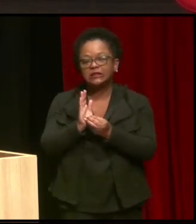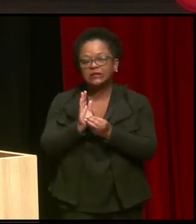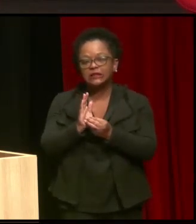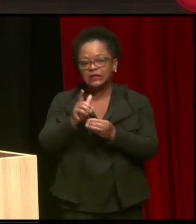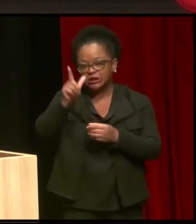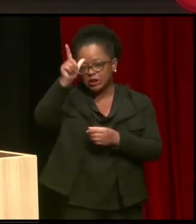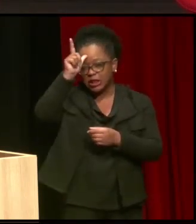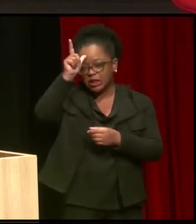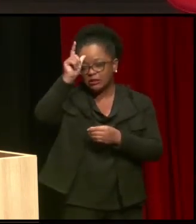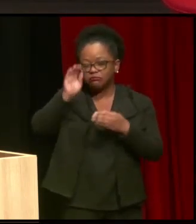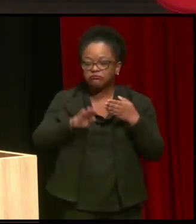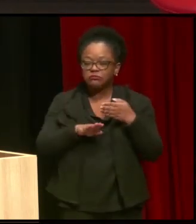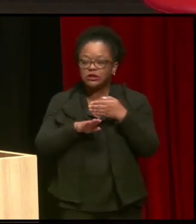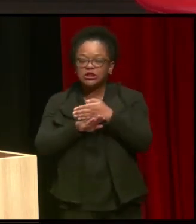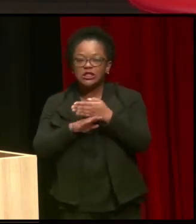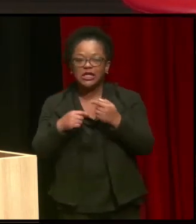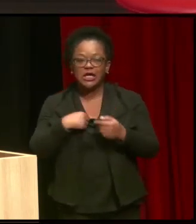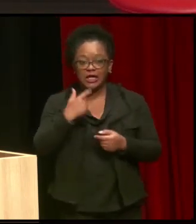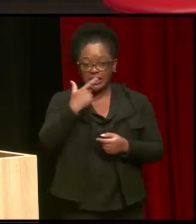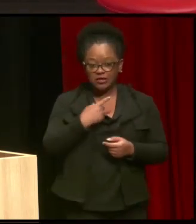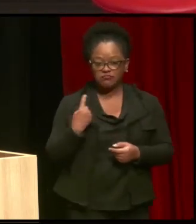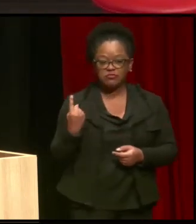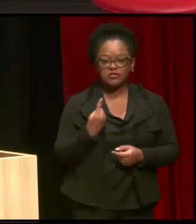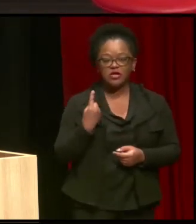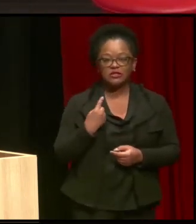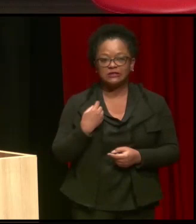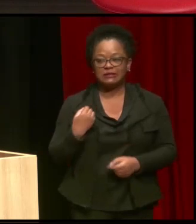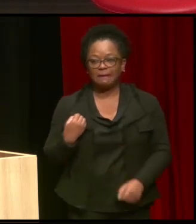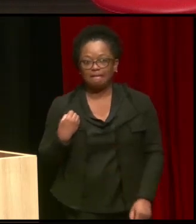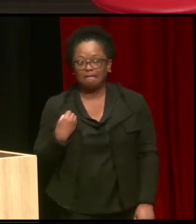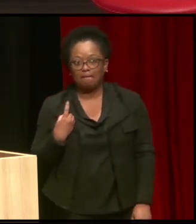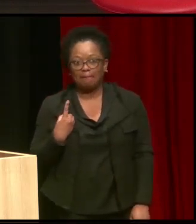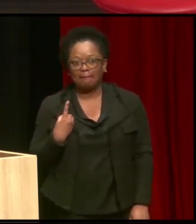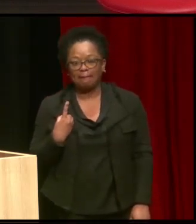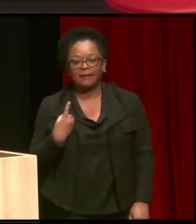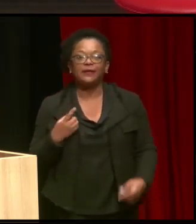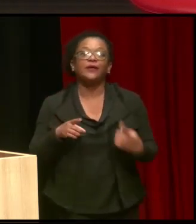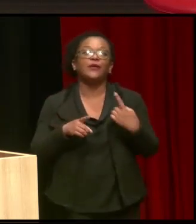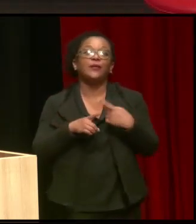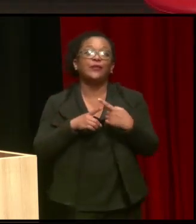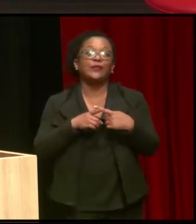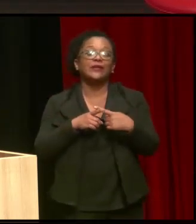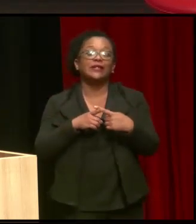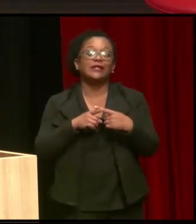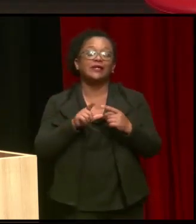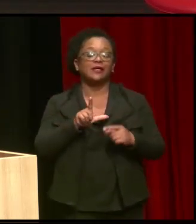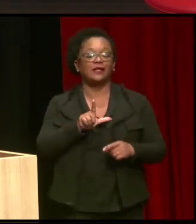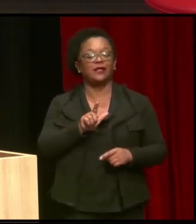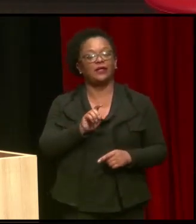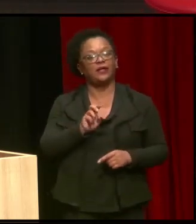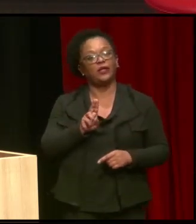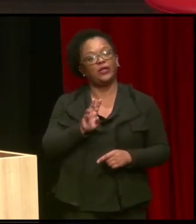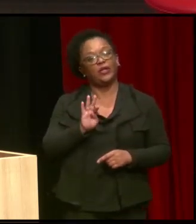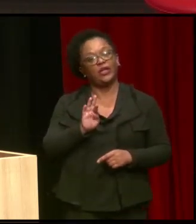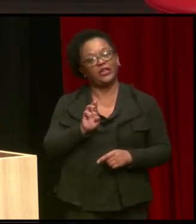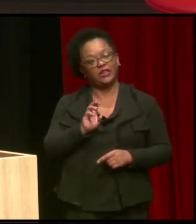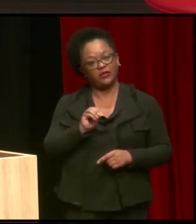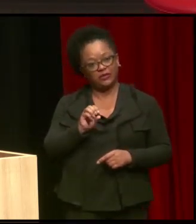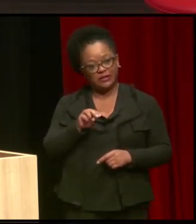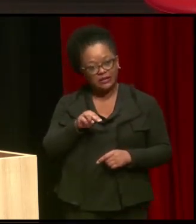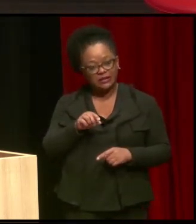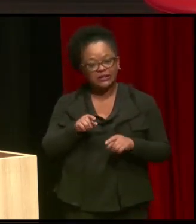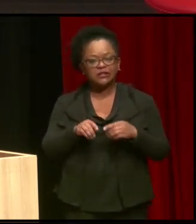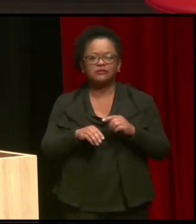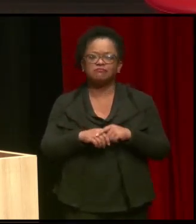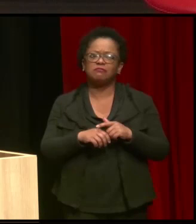na igreja. Porque geralmente luterano não é branco. Sabiam disso? Porque Lutero era alemão.